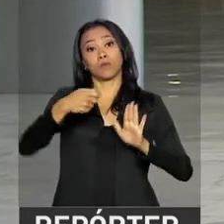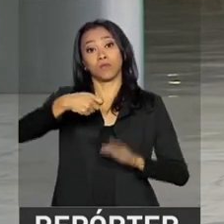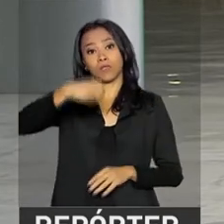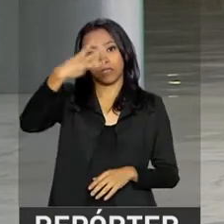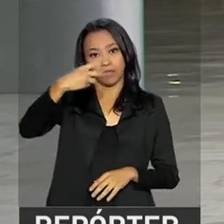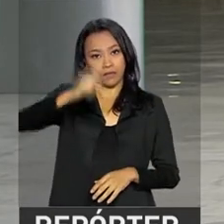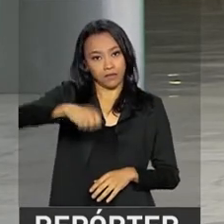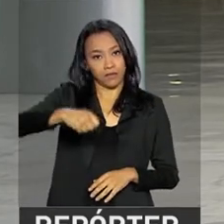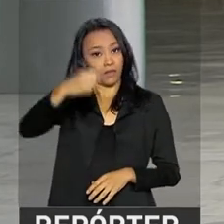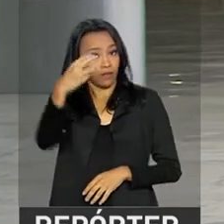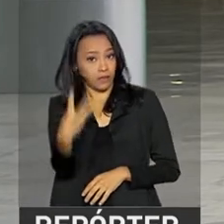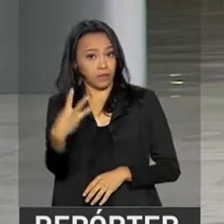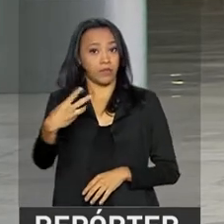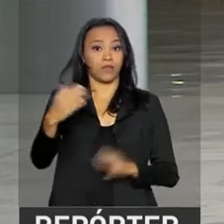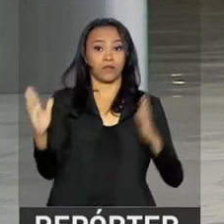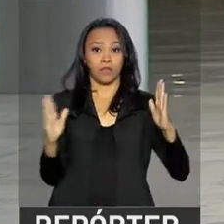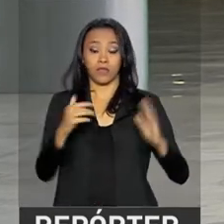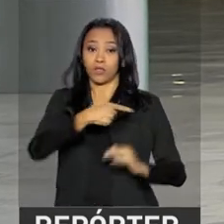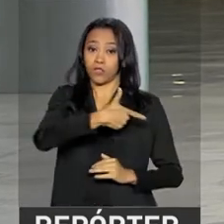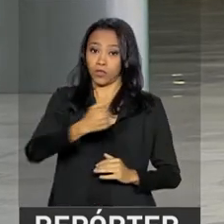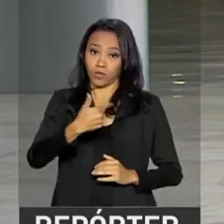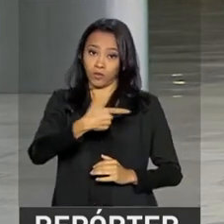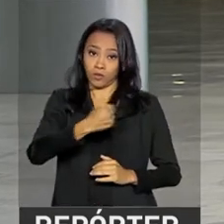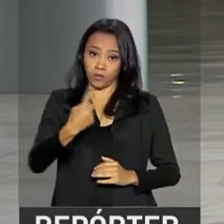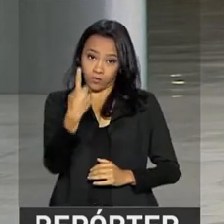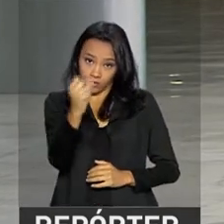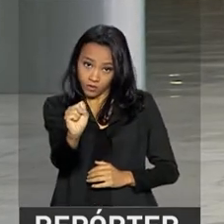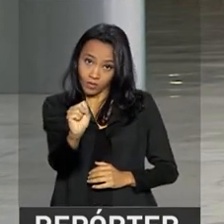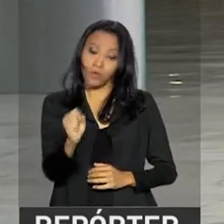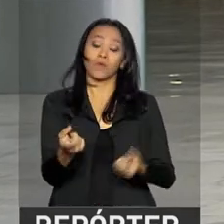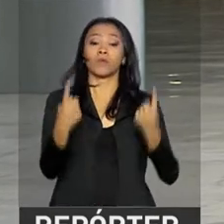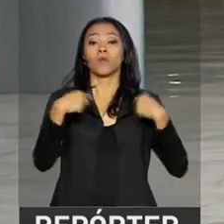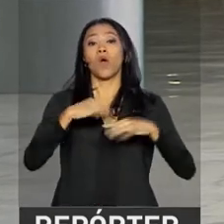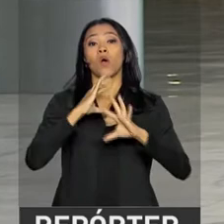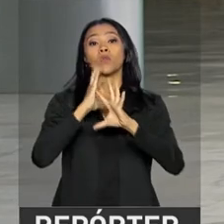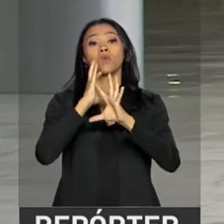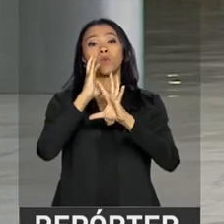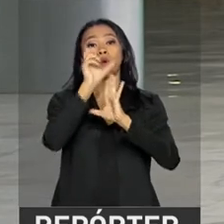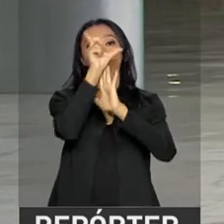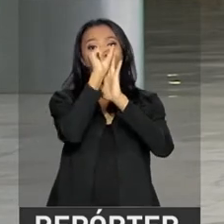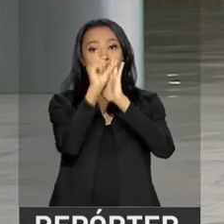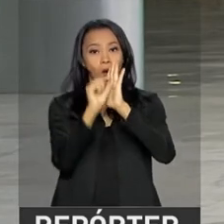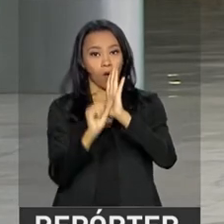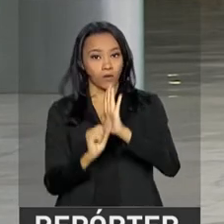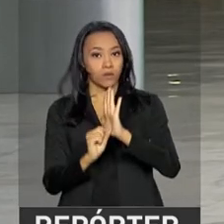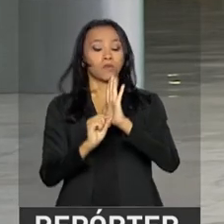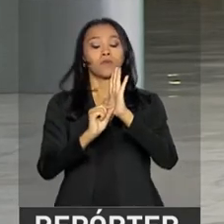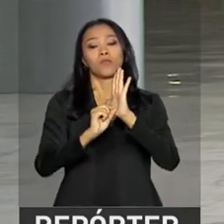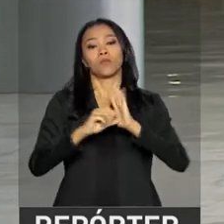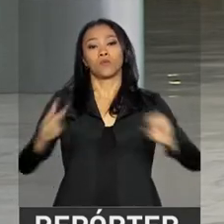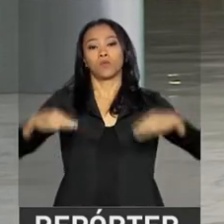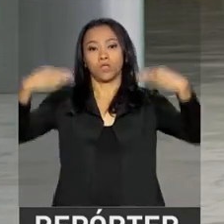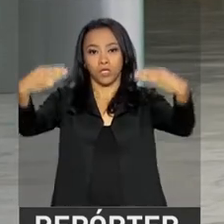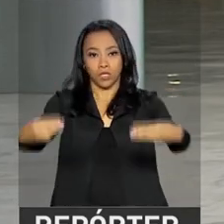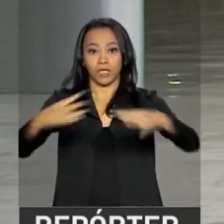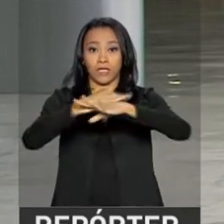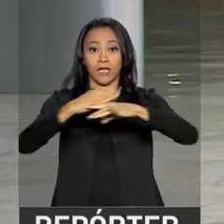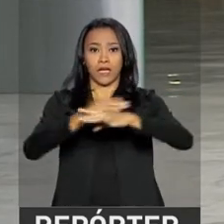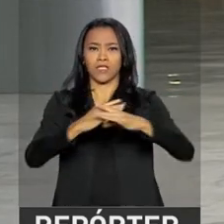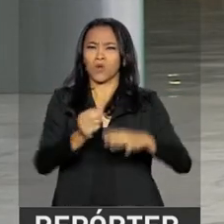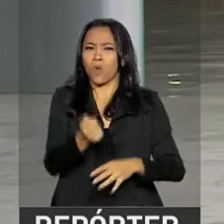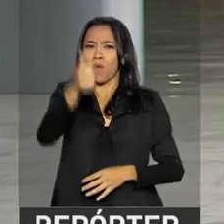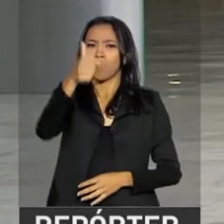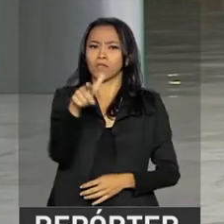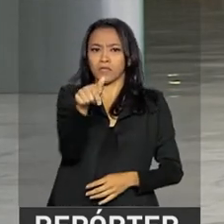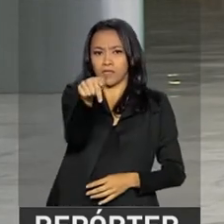de 2010 18 no orçamento dos ministros do ministério das cidades são quase 70 bilhões de reais